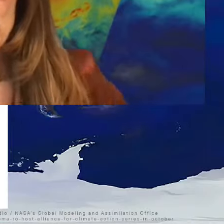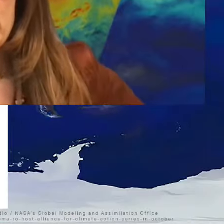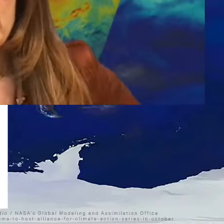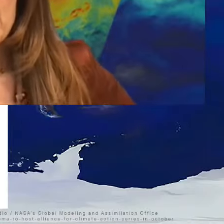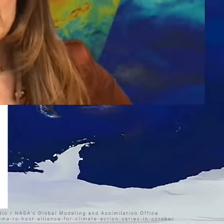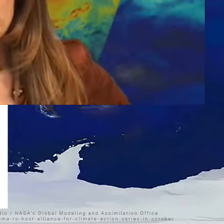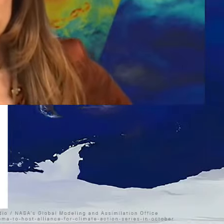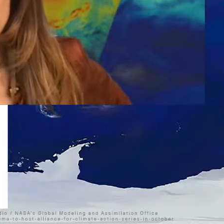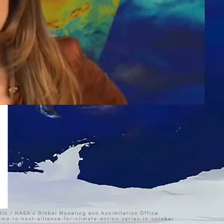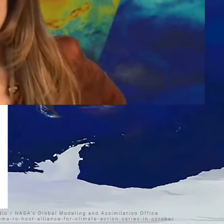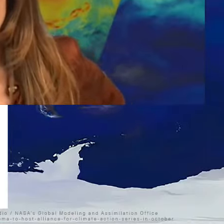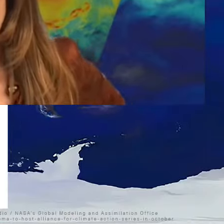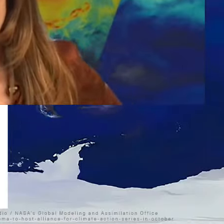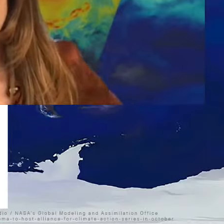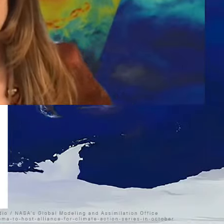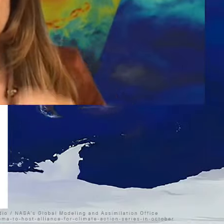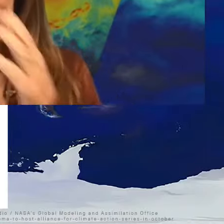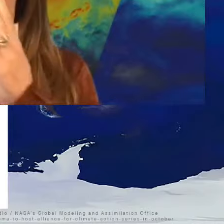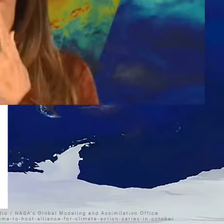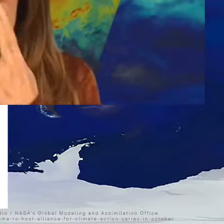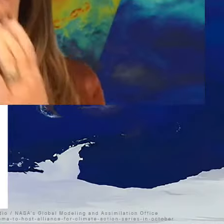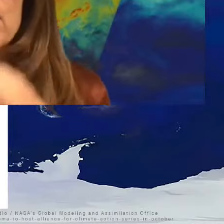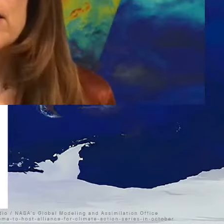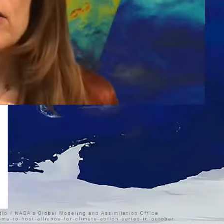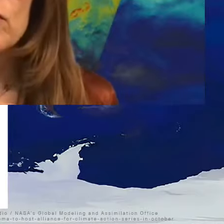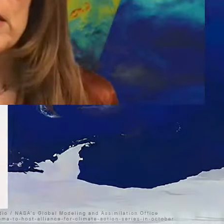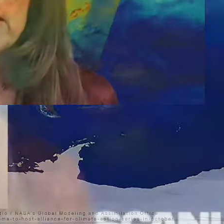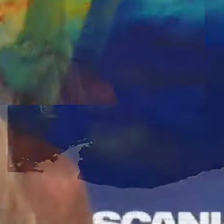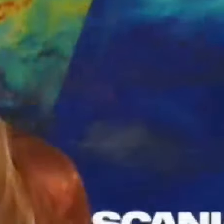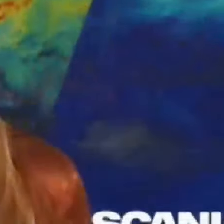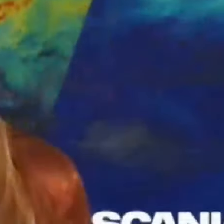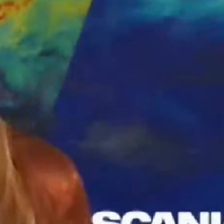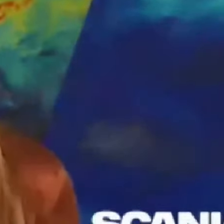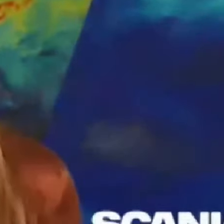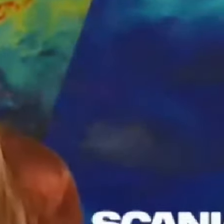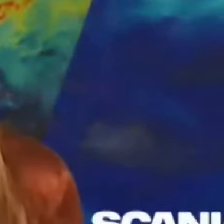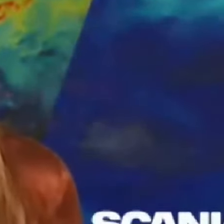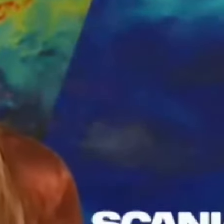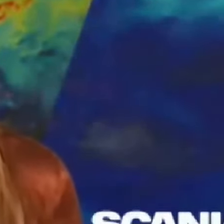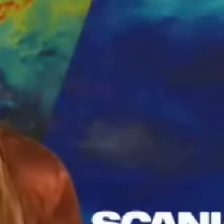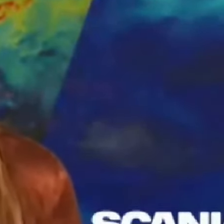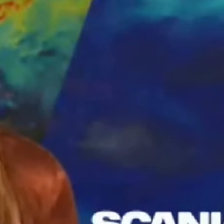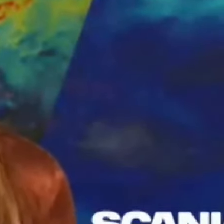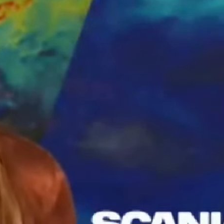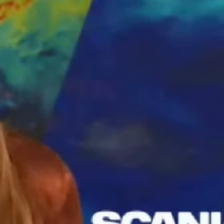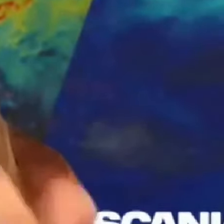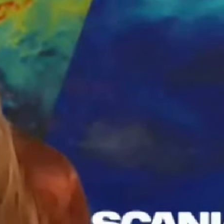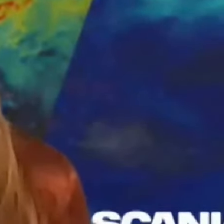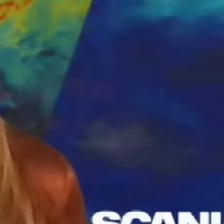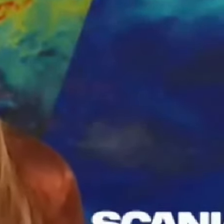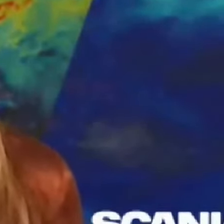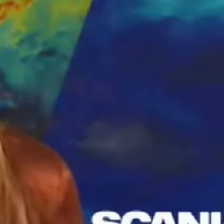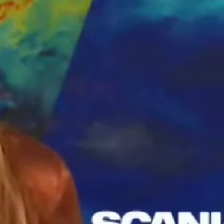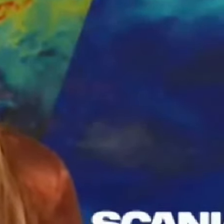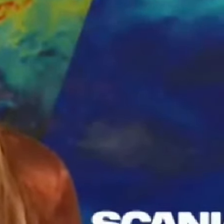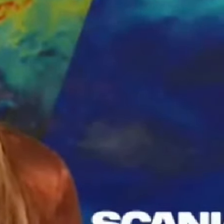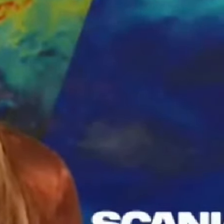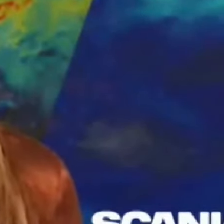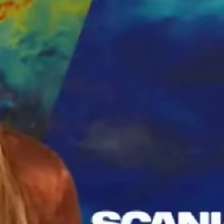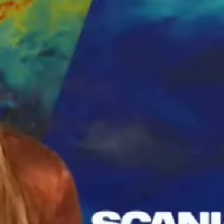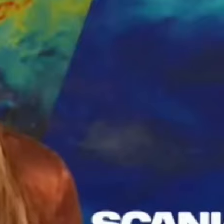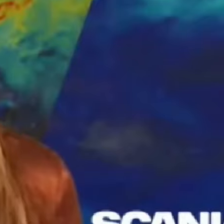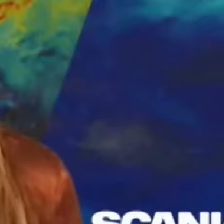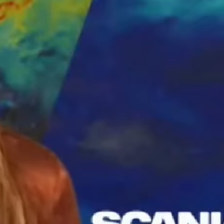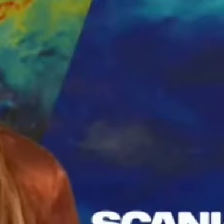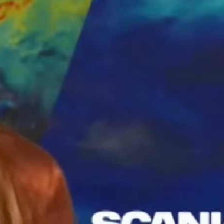hoje? Sim, eu diria que as principais diferenças são do impacto, não é